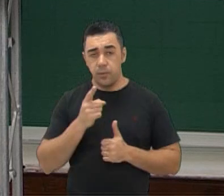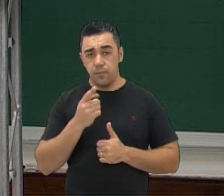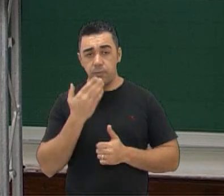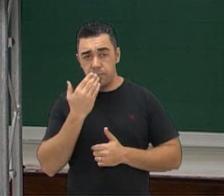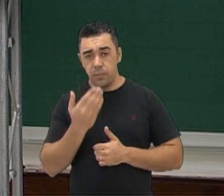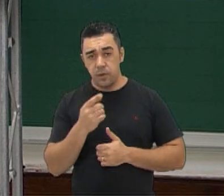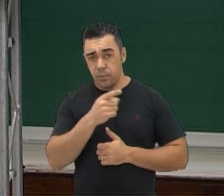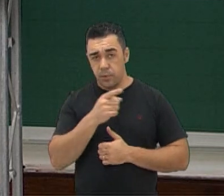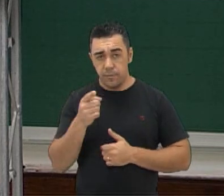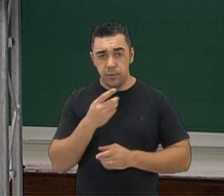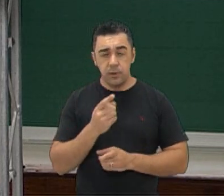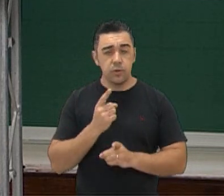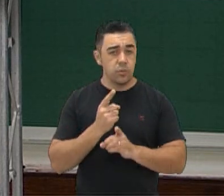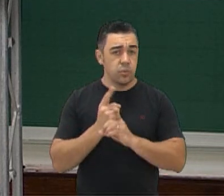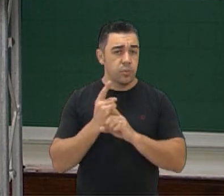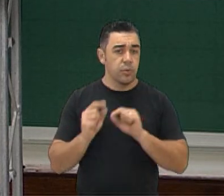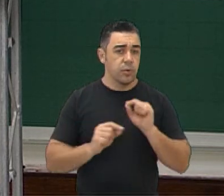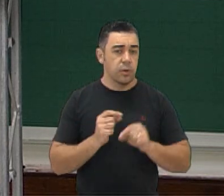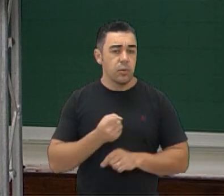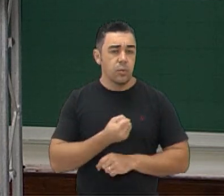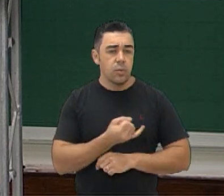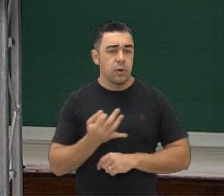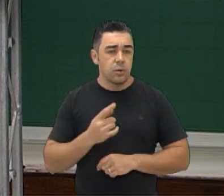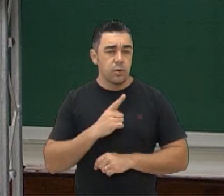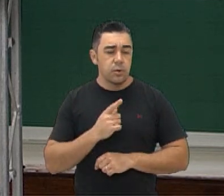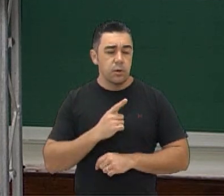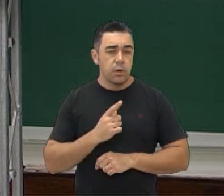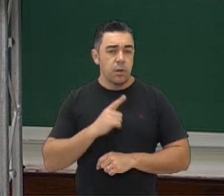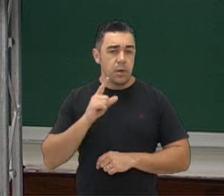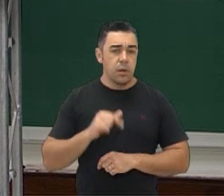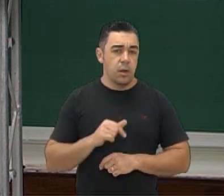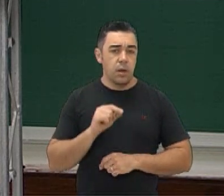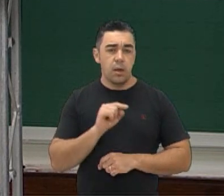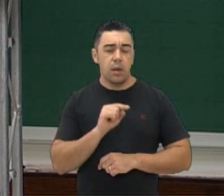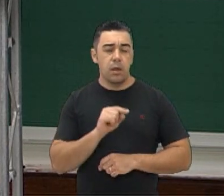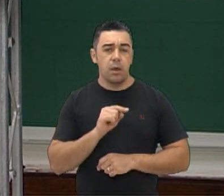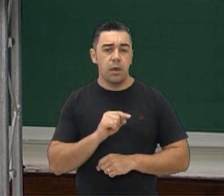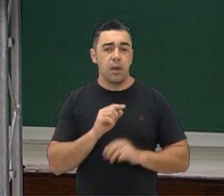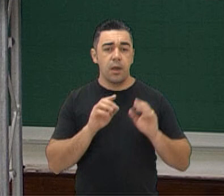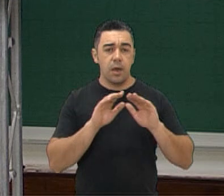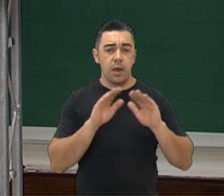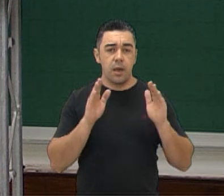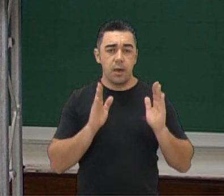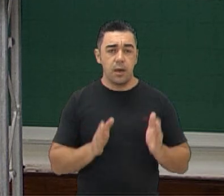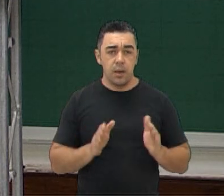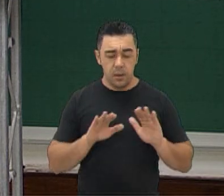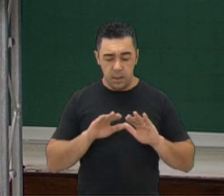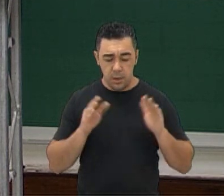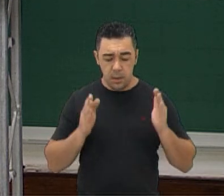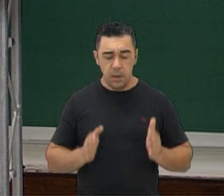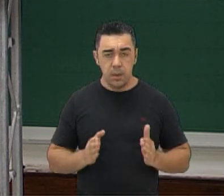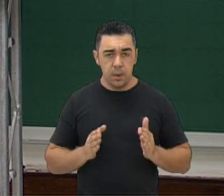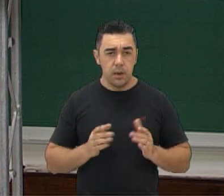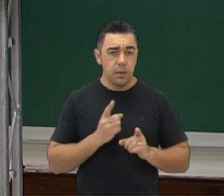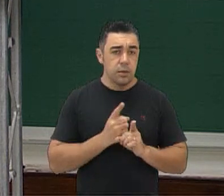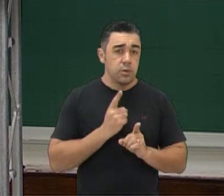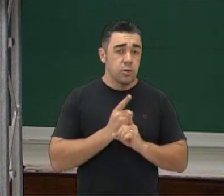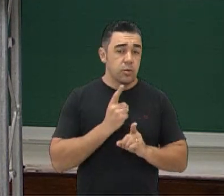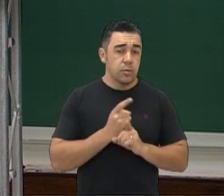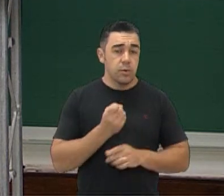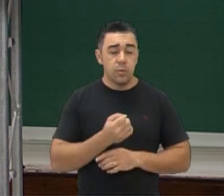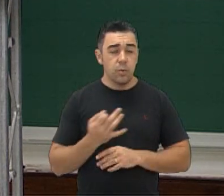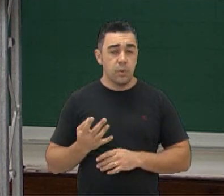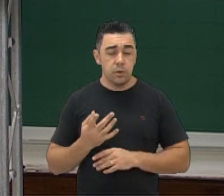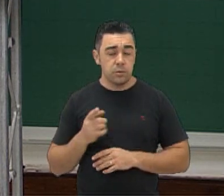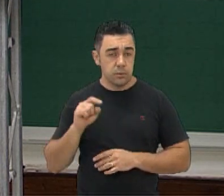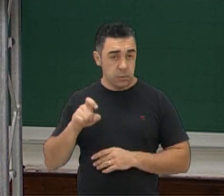descobrir o valor da caixa. Veja que ele pede para vocês, descubra a massa da caixa